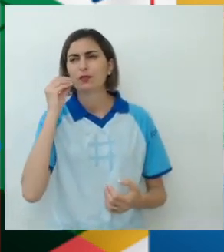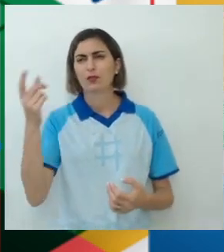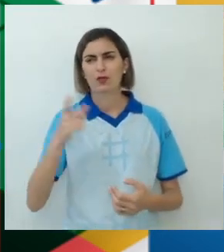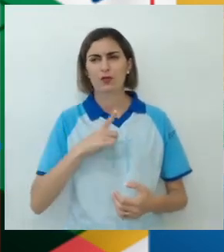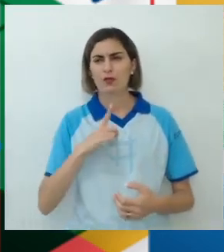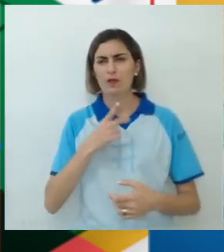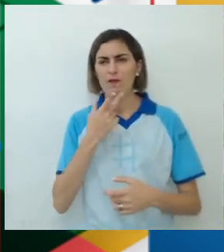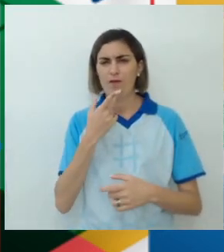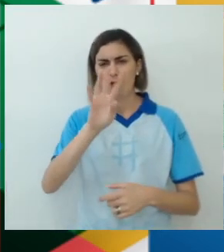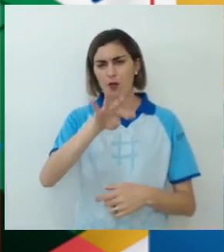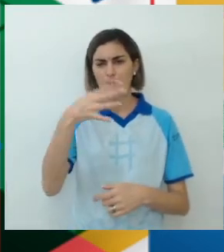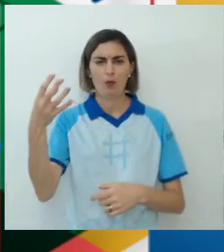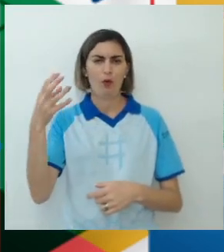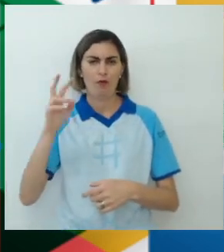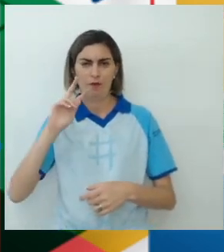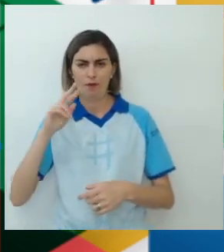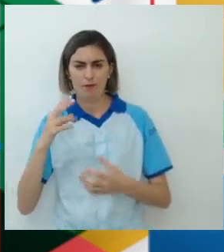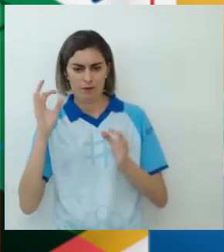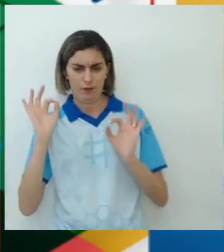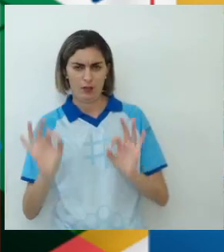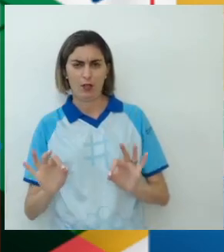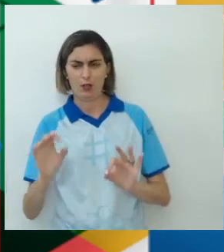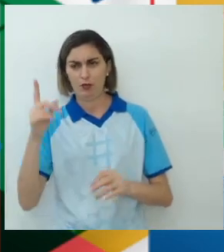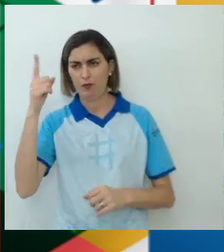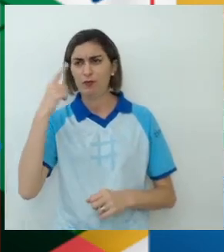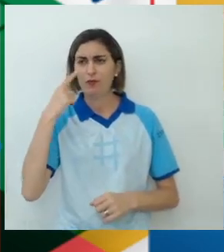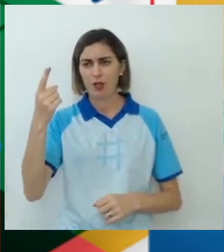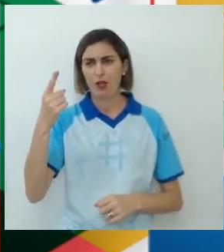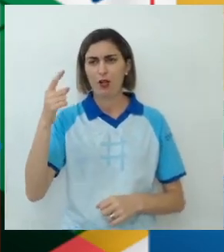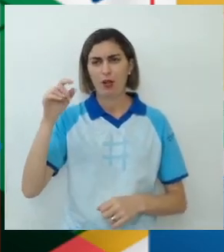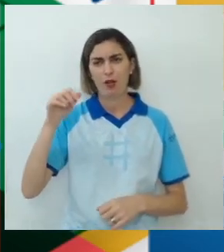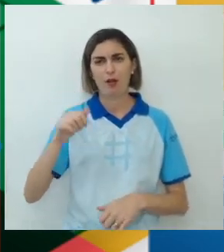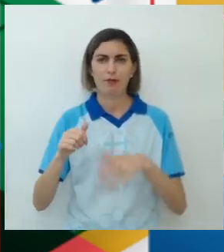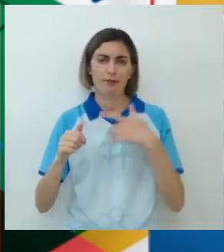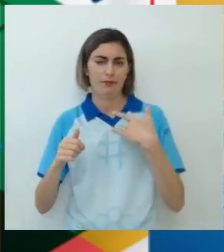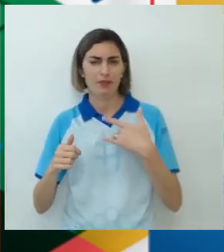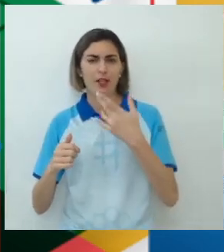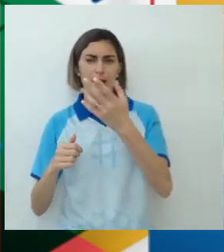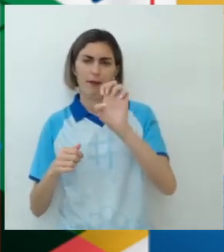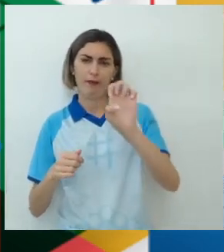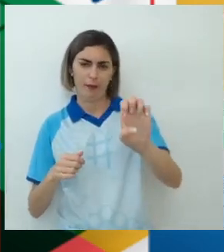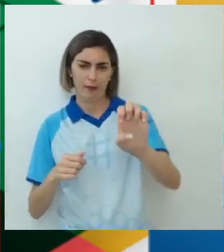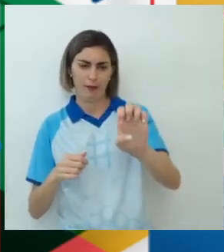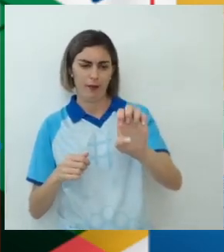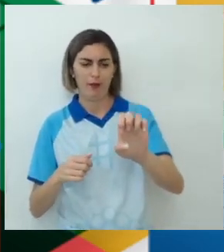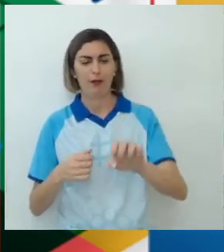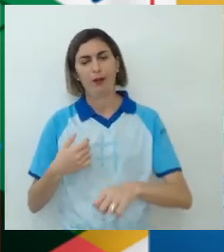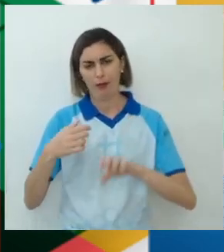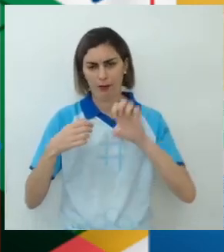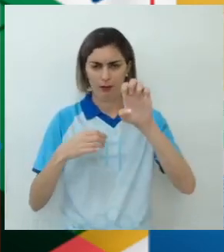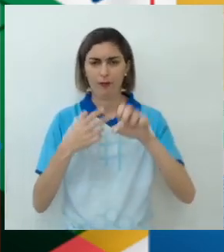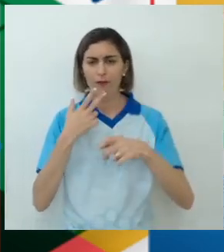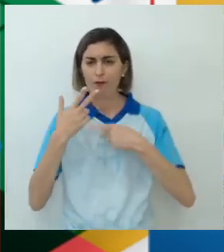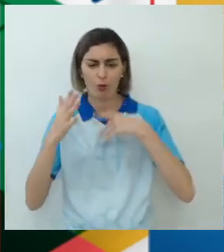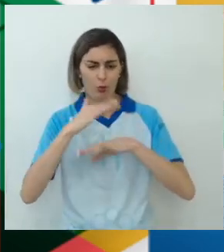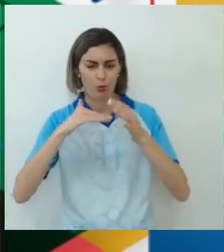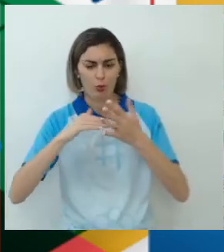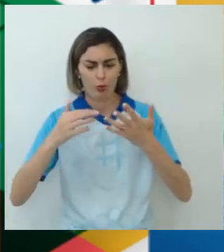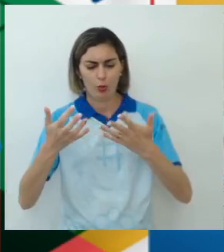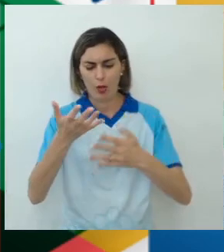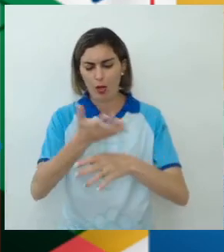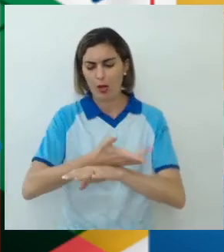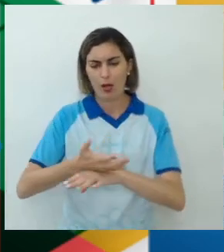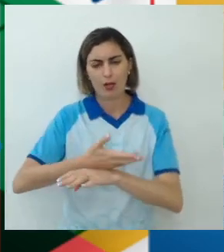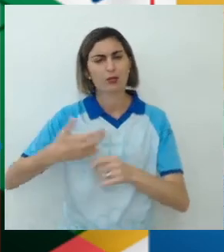aí o gabarito oficial? Então, temos a letra E aí, perdão, né? Então, a letra E diz assim, todo ácido